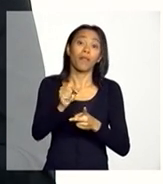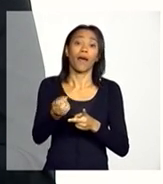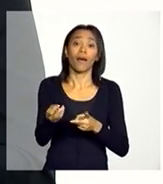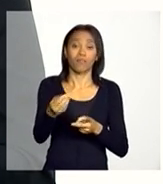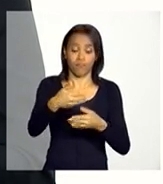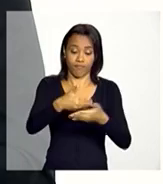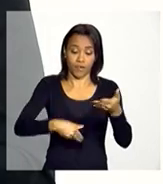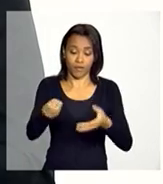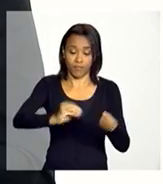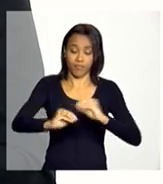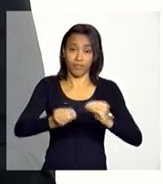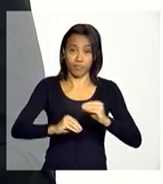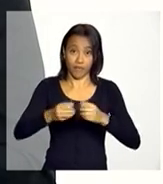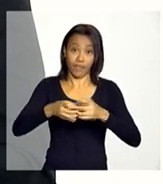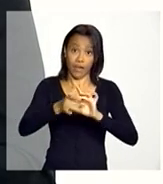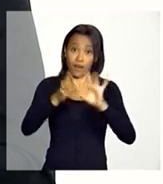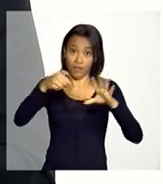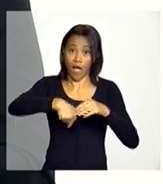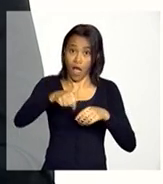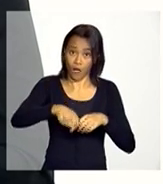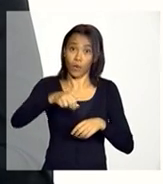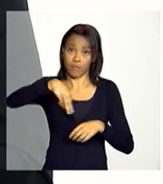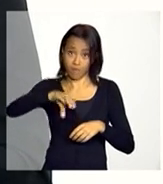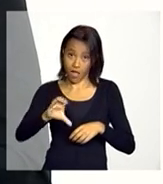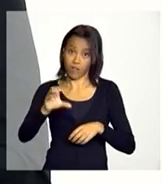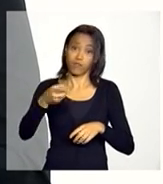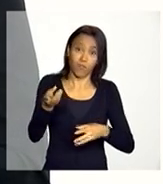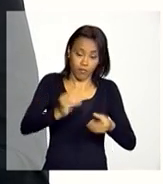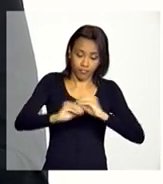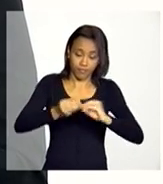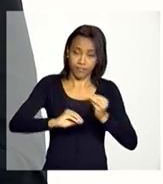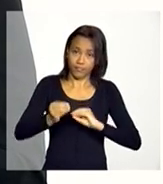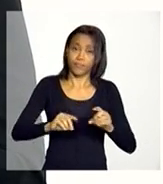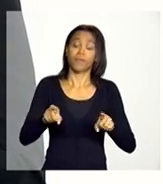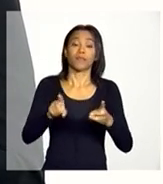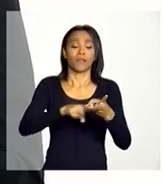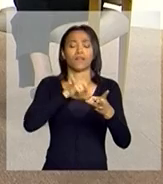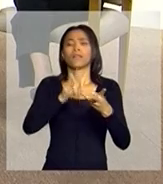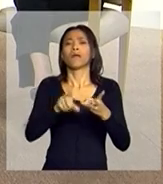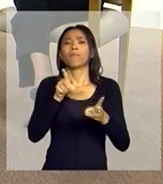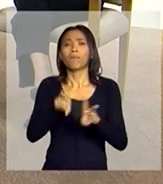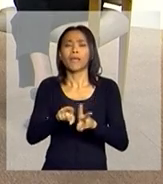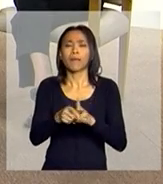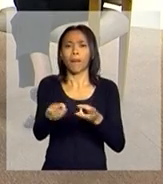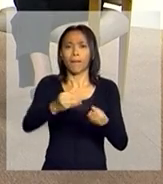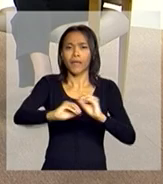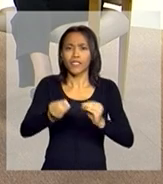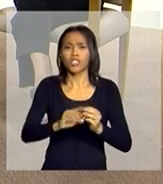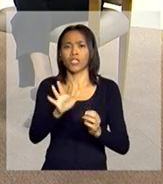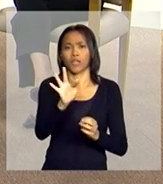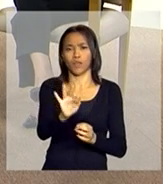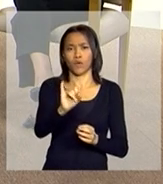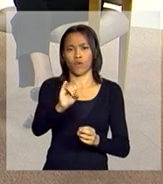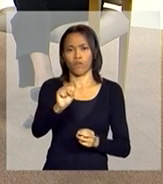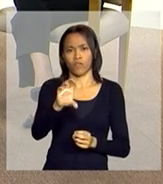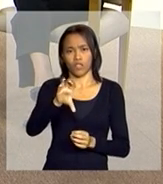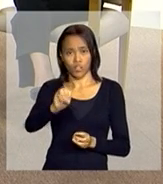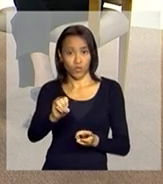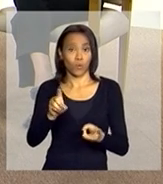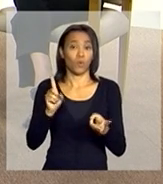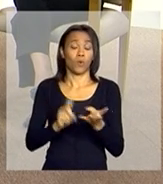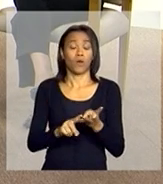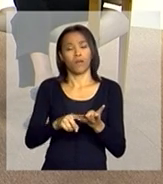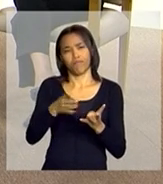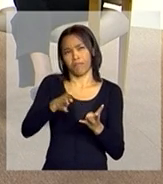eh em março esse mês para preenchimento para preencher o demonstrativo físico financeiro Provavelmente em